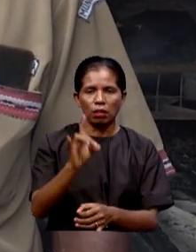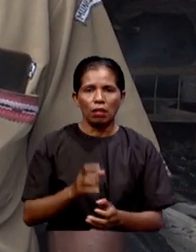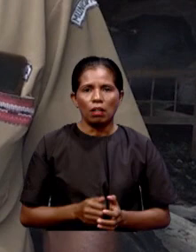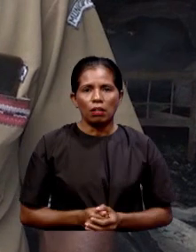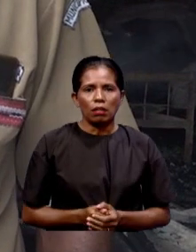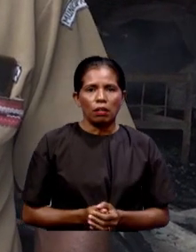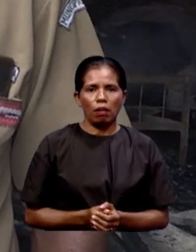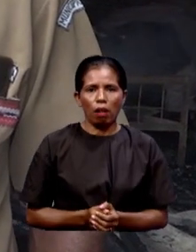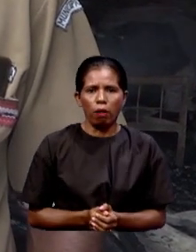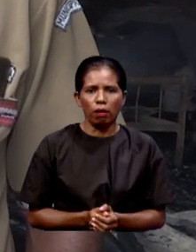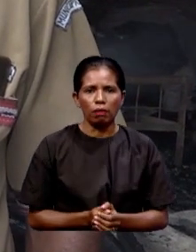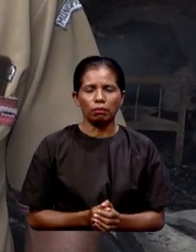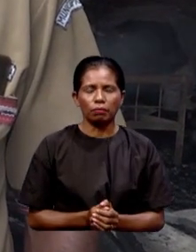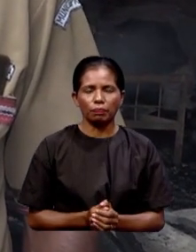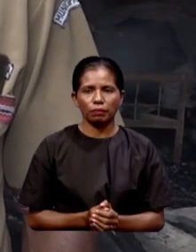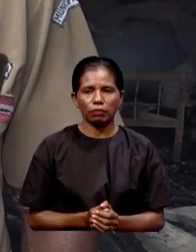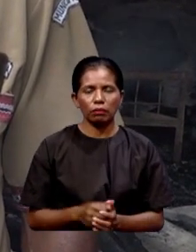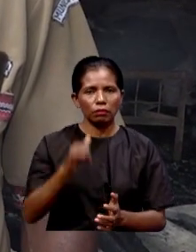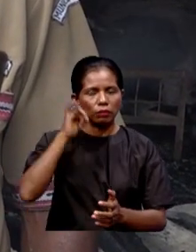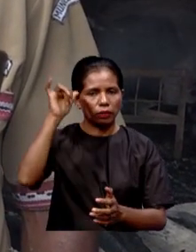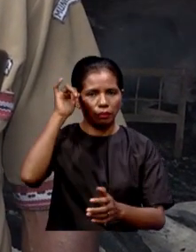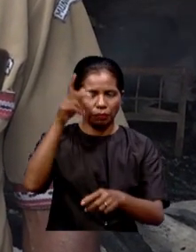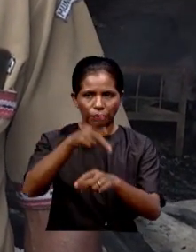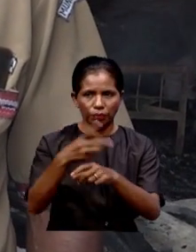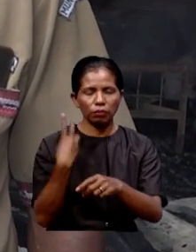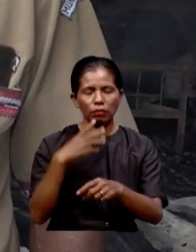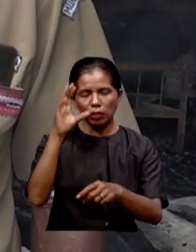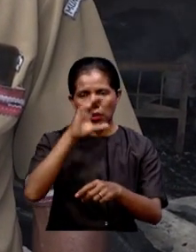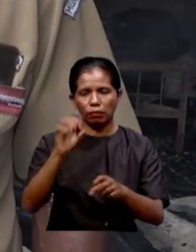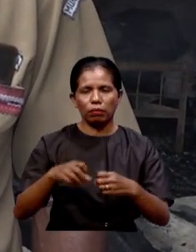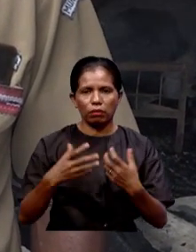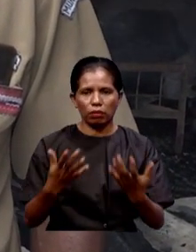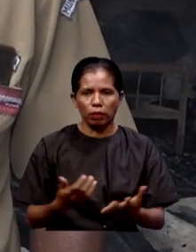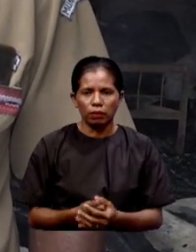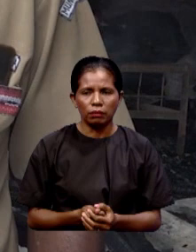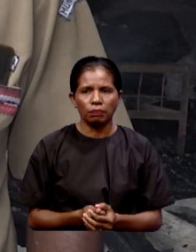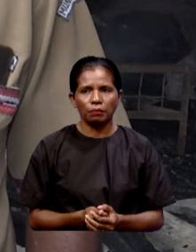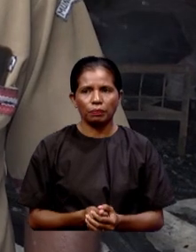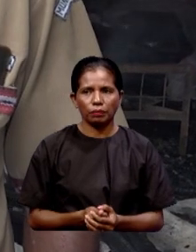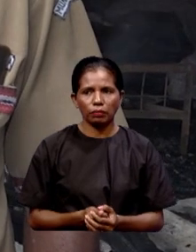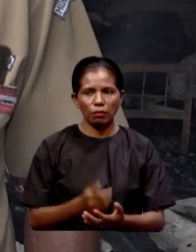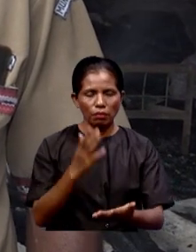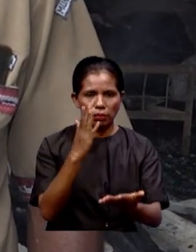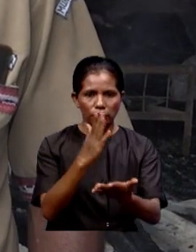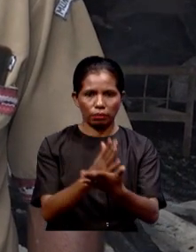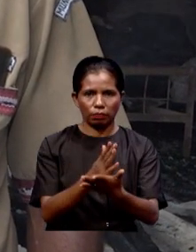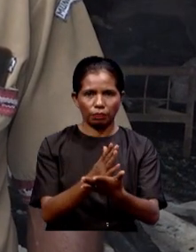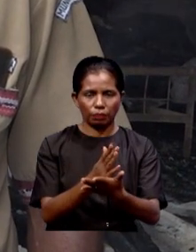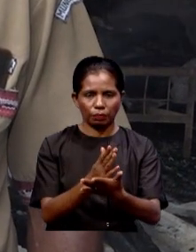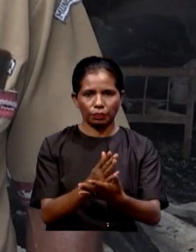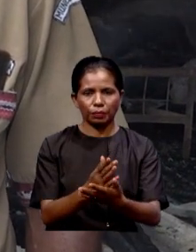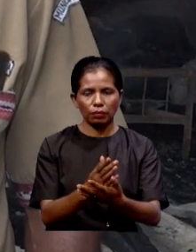cabeças. O de kalan ita buka maneira jida, ita preventia ona ba